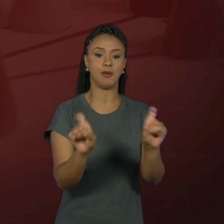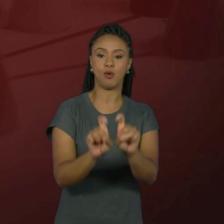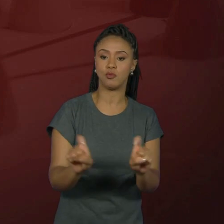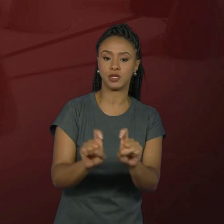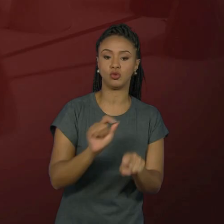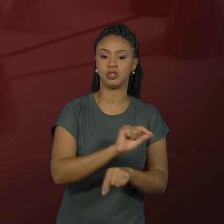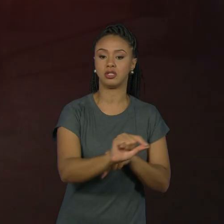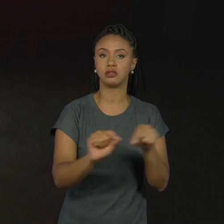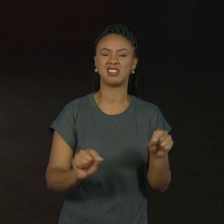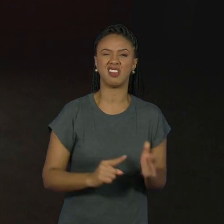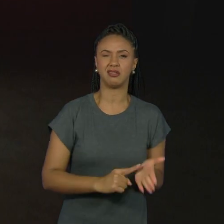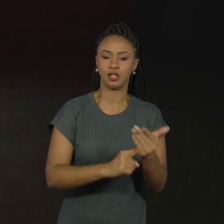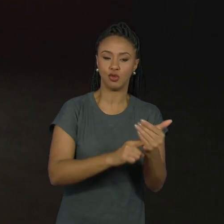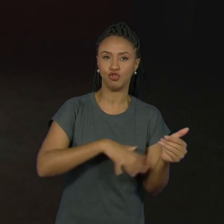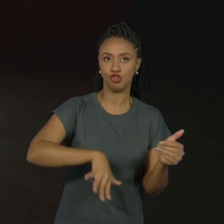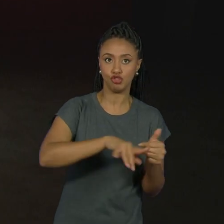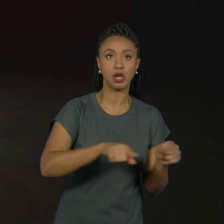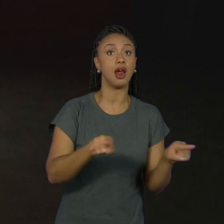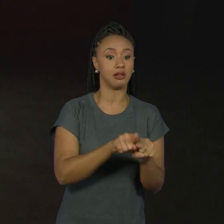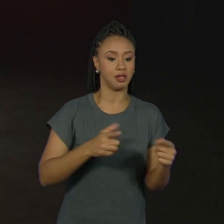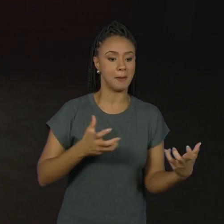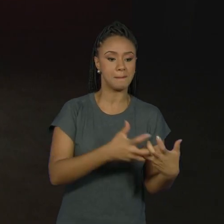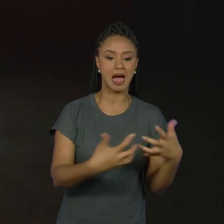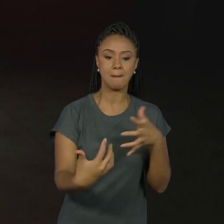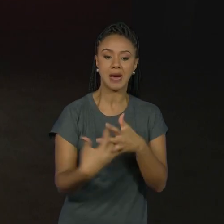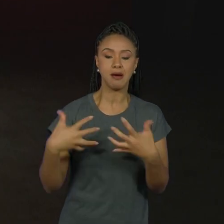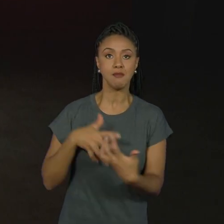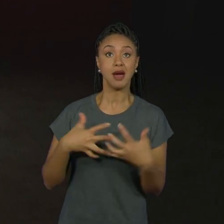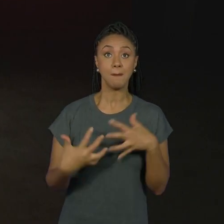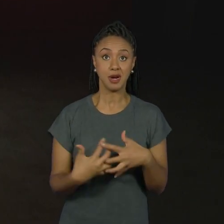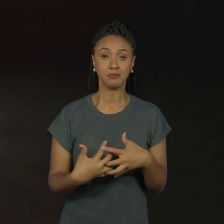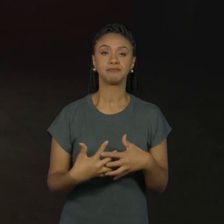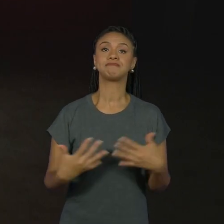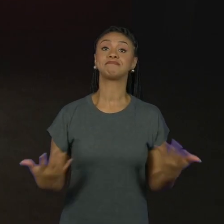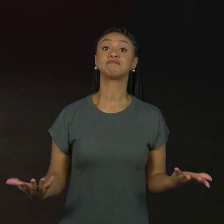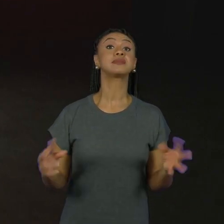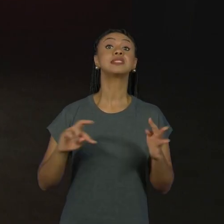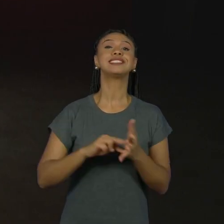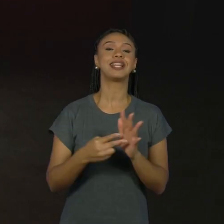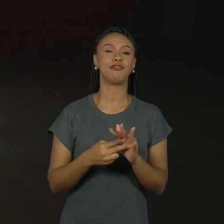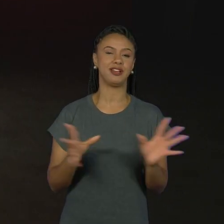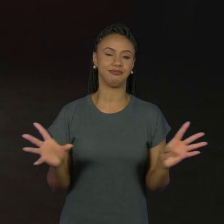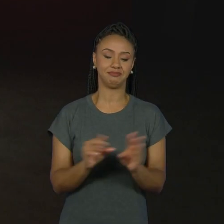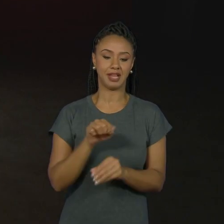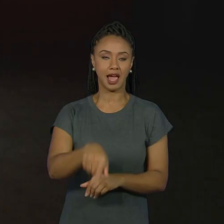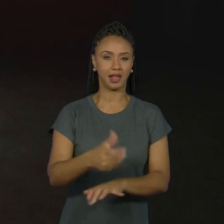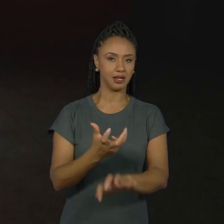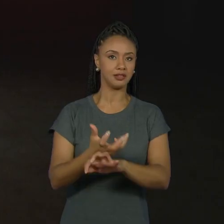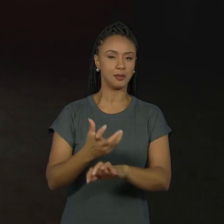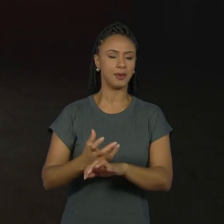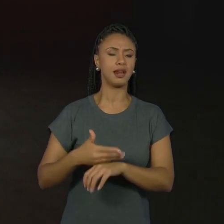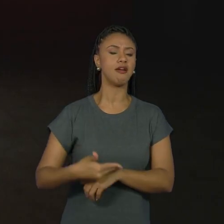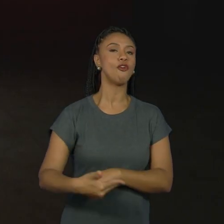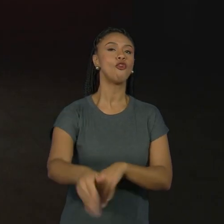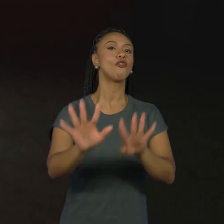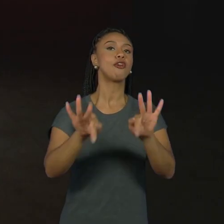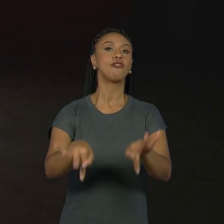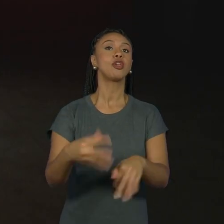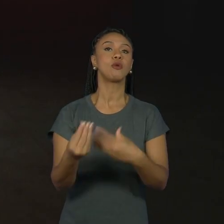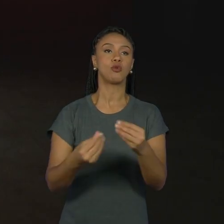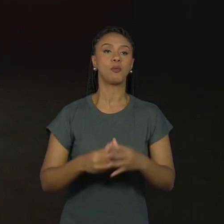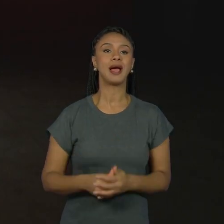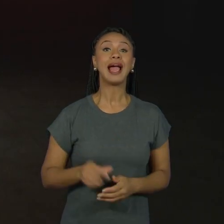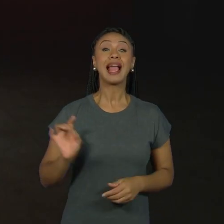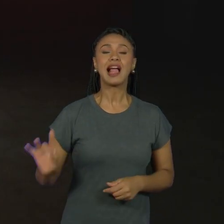infraestrutura tecnológica. Então, a gente está fechando, né, a disciplina tentando entender que aquelas